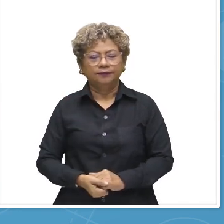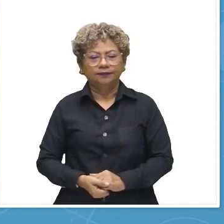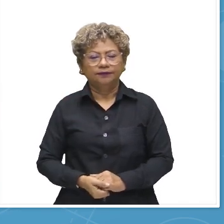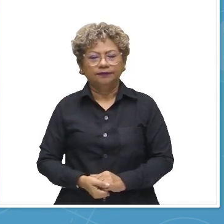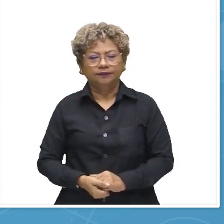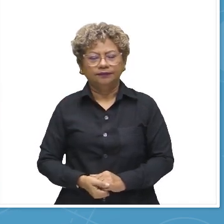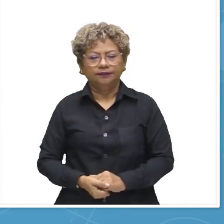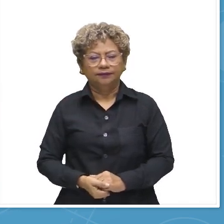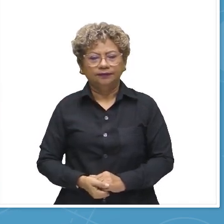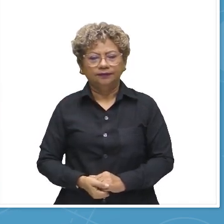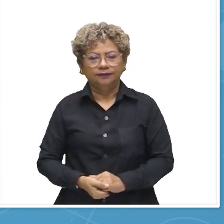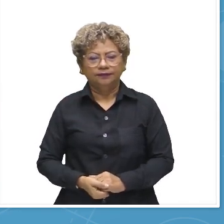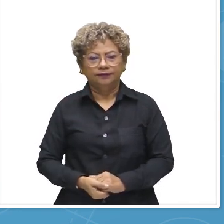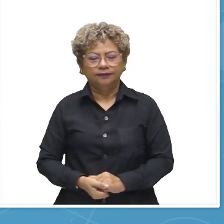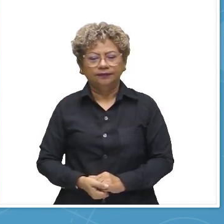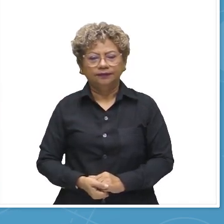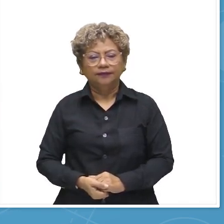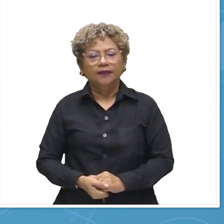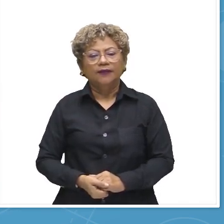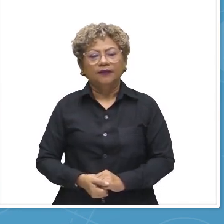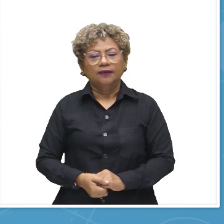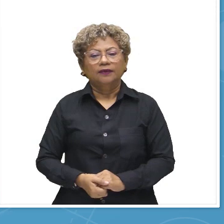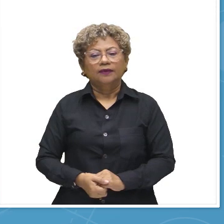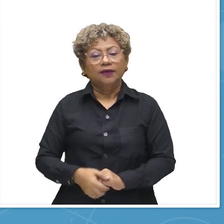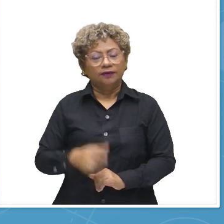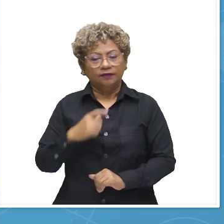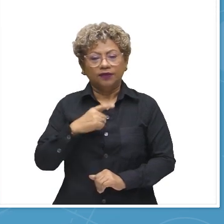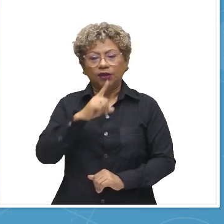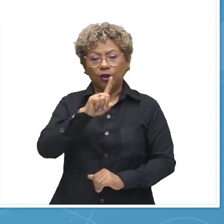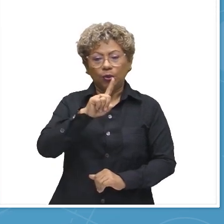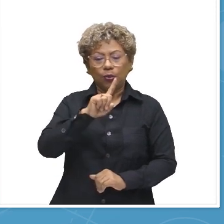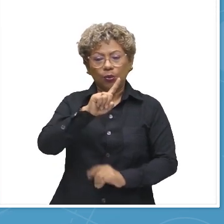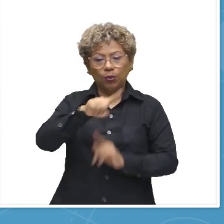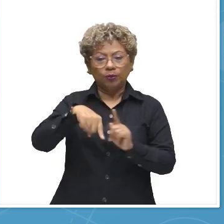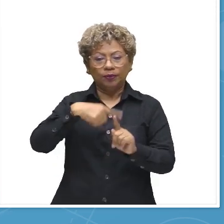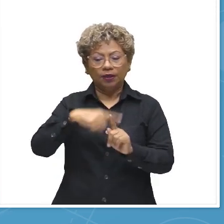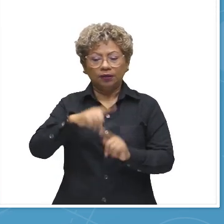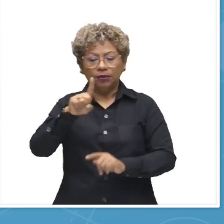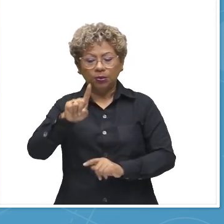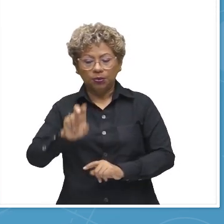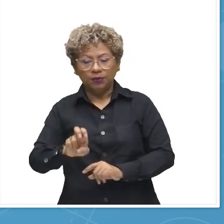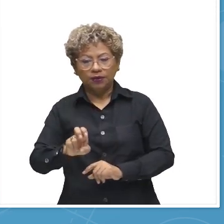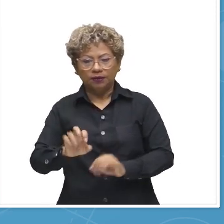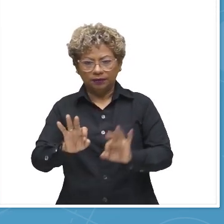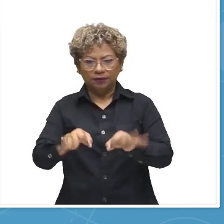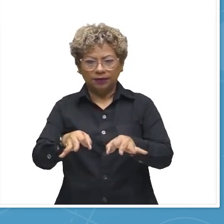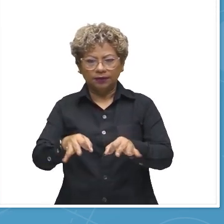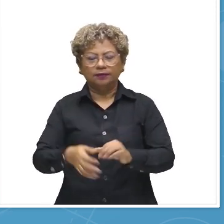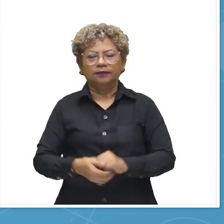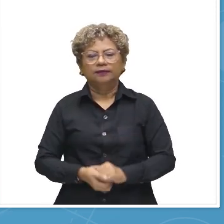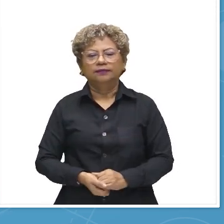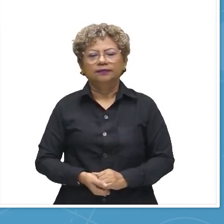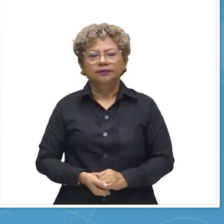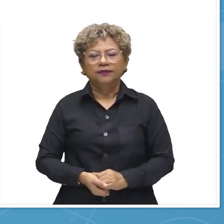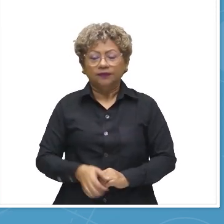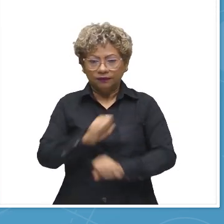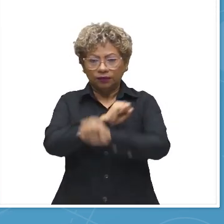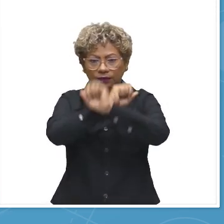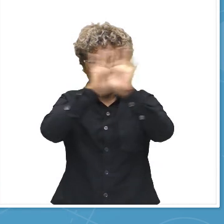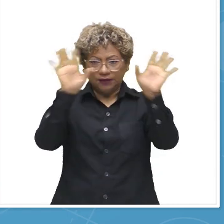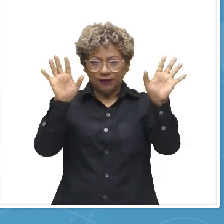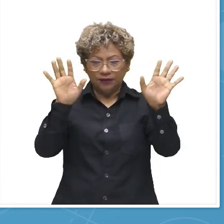tá? E nessa outra maior, ó, toda ela está ocupada. Então, essa outra figura